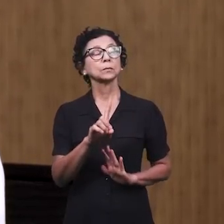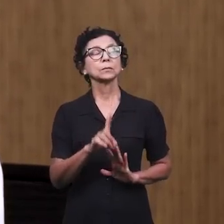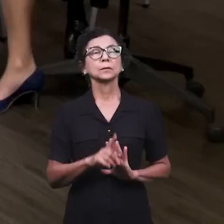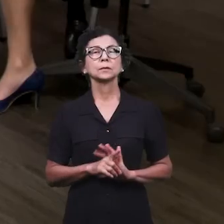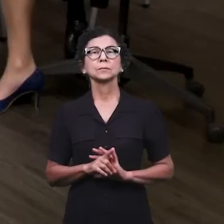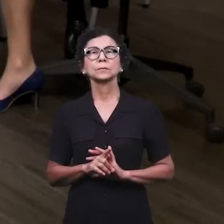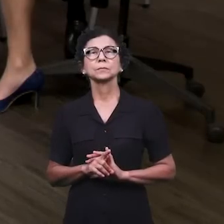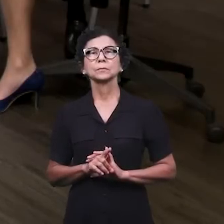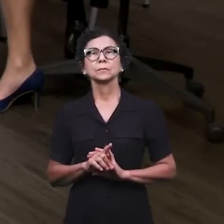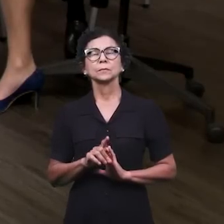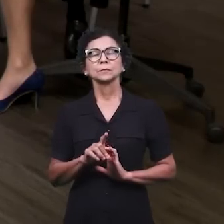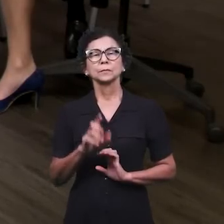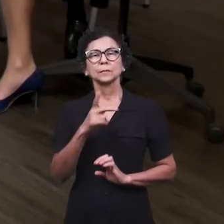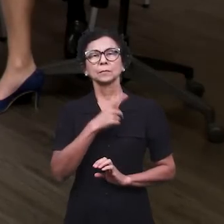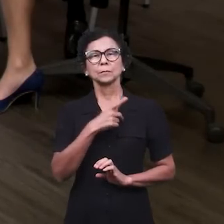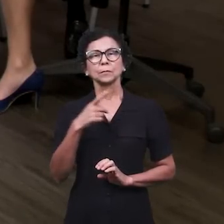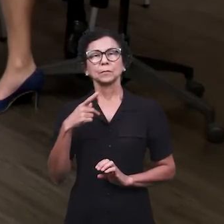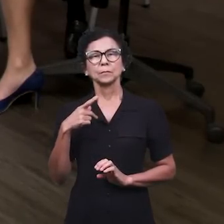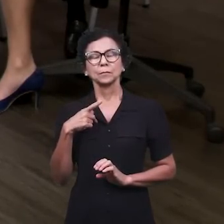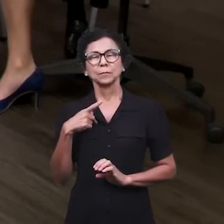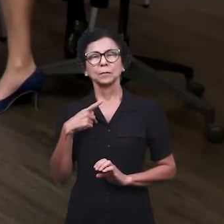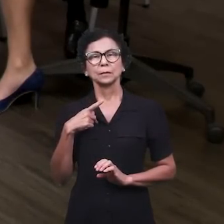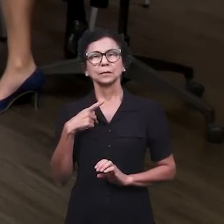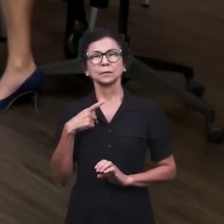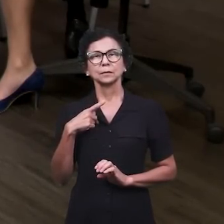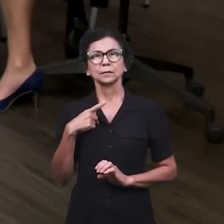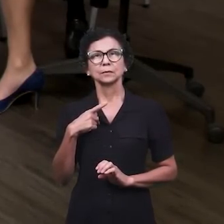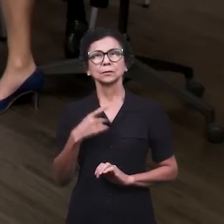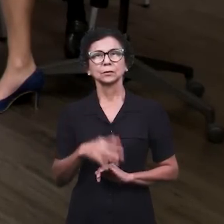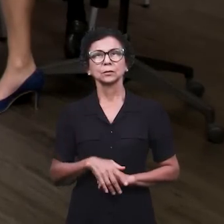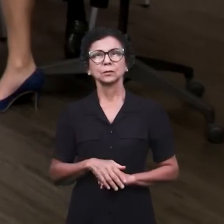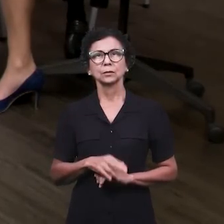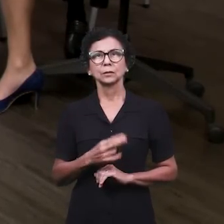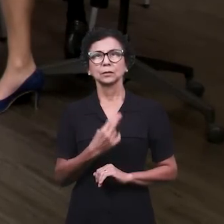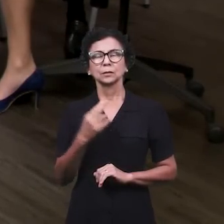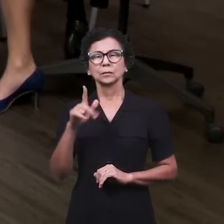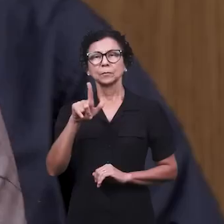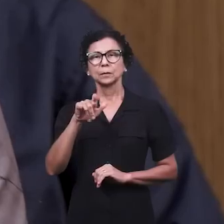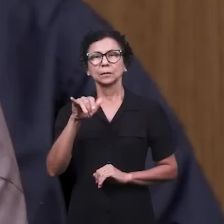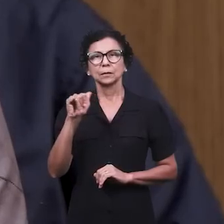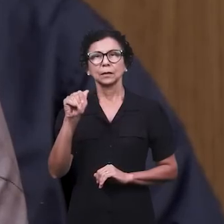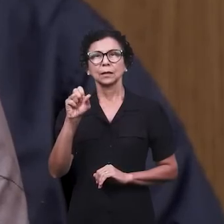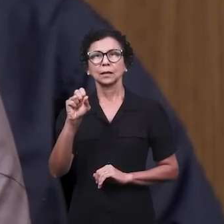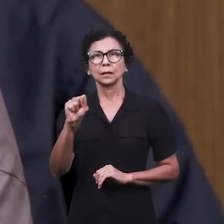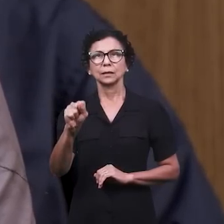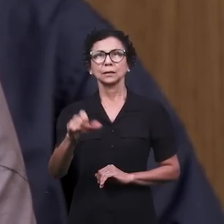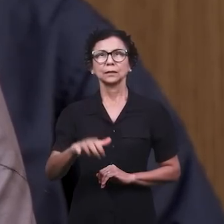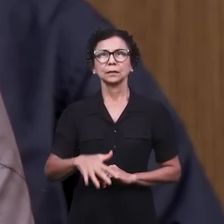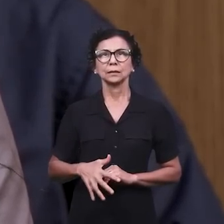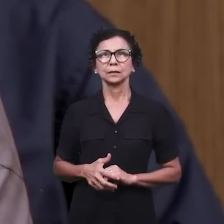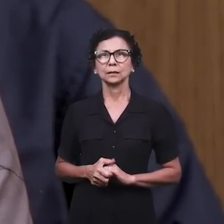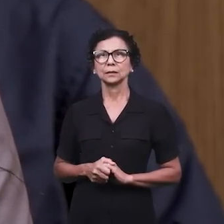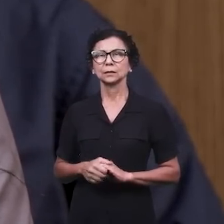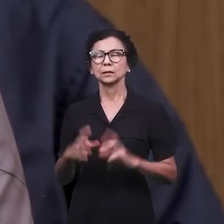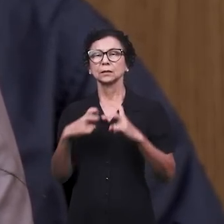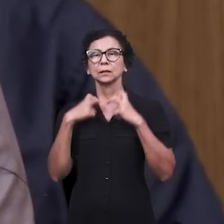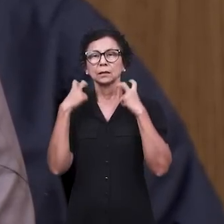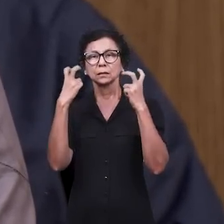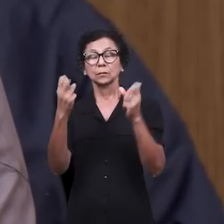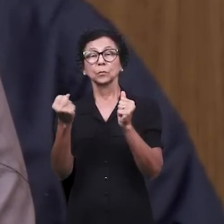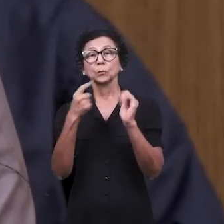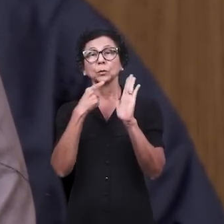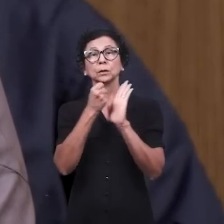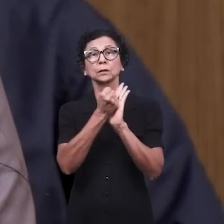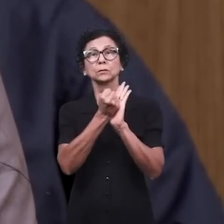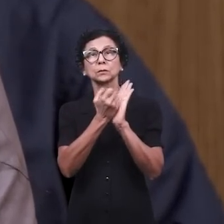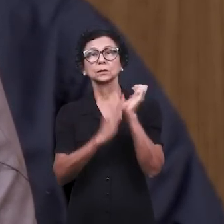para o pastor. Pai do Senhor, pastor, meu nome é Laís, eu sou da igreja de Boa Vista 4 do pastor Israel. A minha pergunta é sobre o clamor pelo